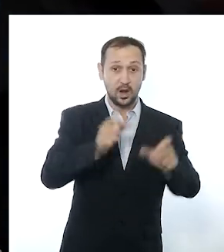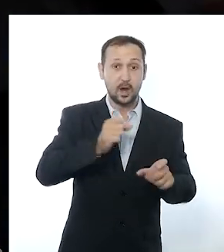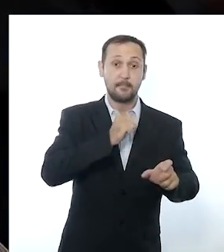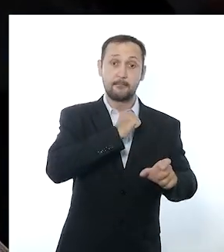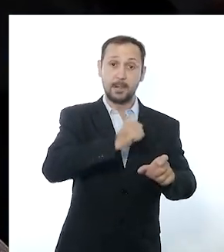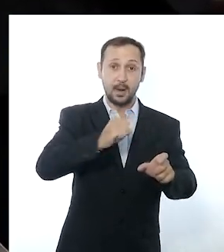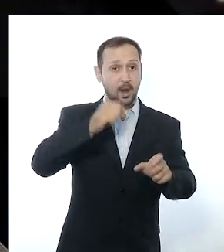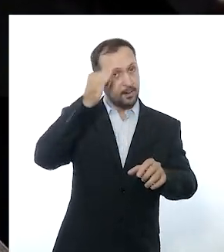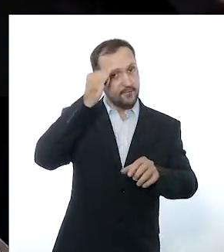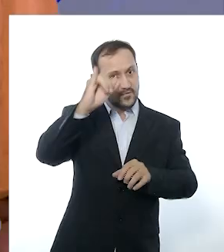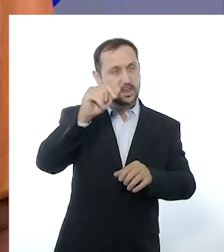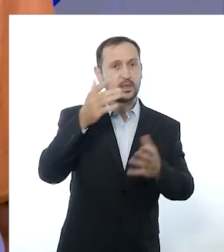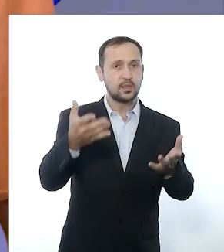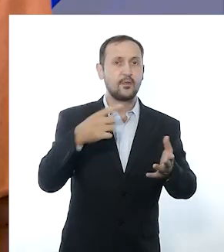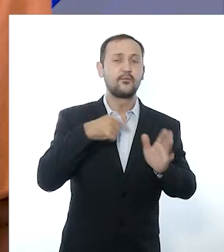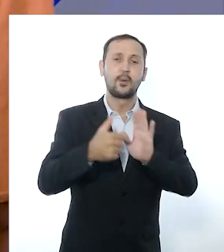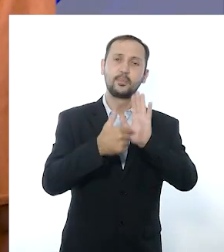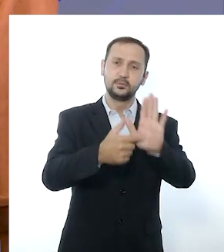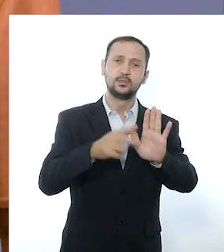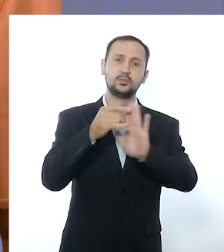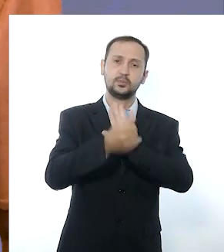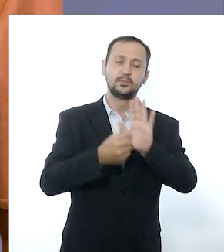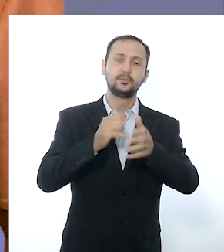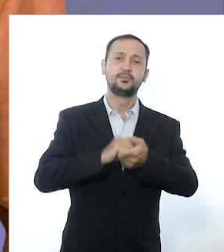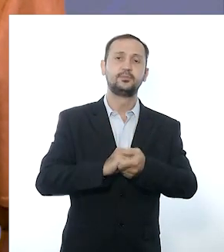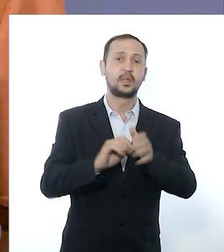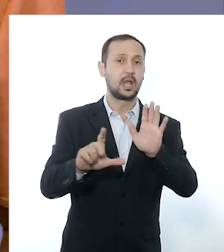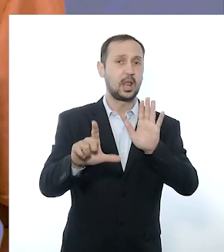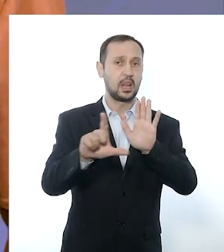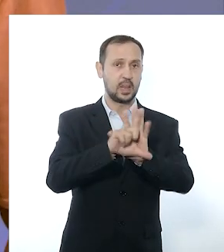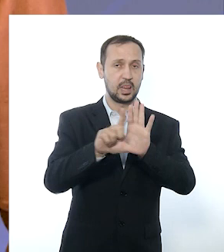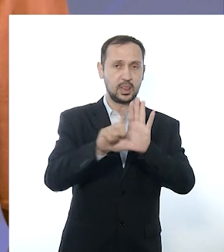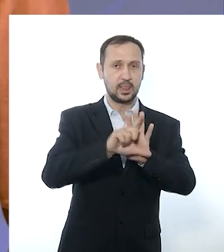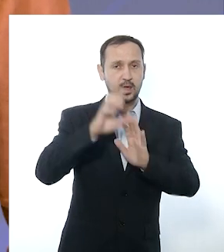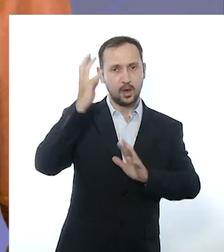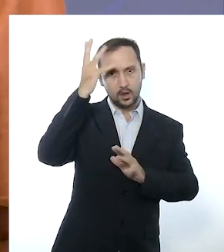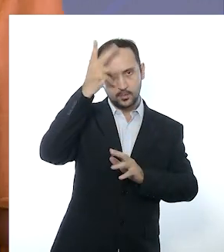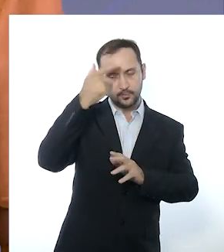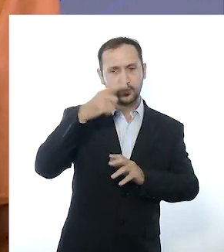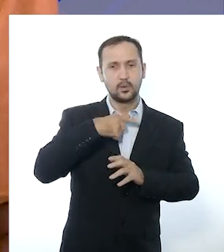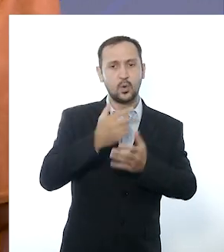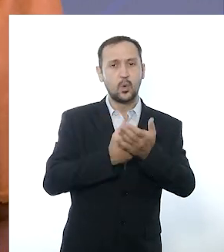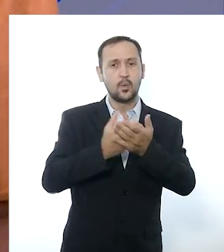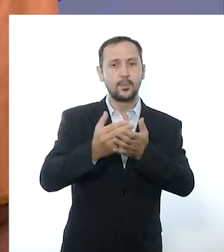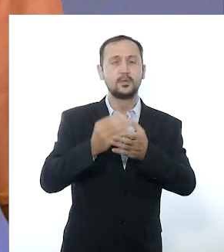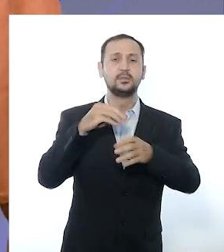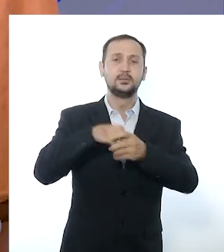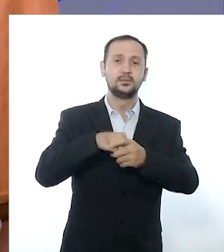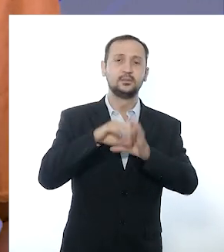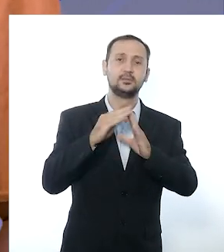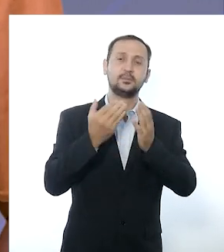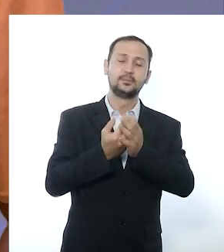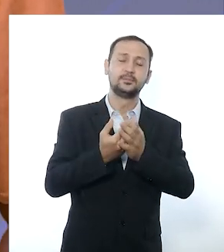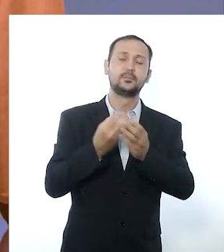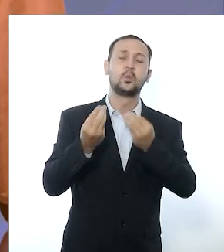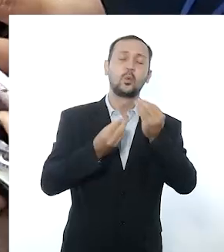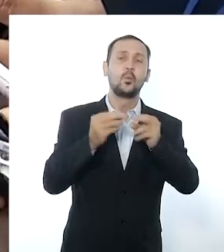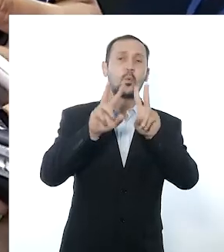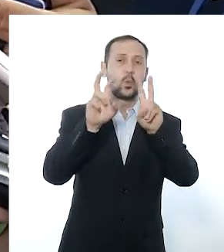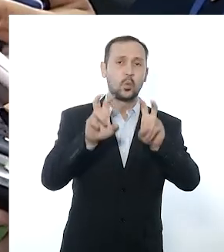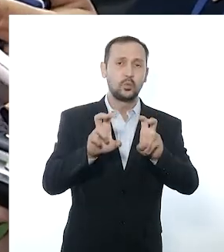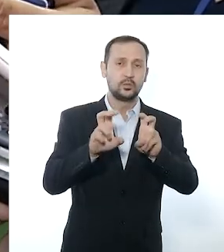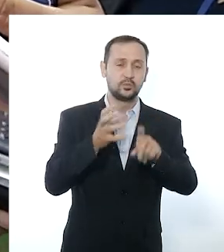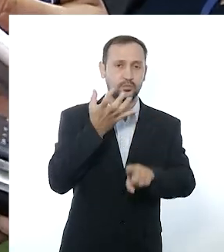projetos apresentados. A Lei Maria da Penha deve ganhar as salas de aula, agora como conteúdo disciplinar.